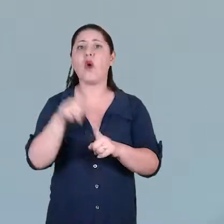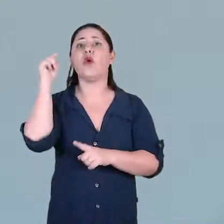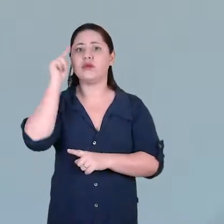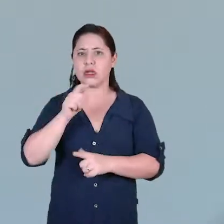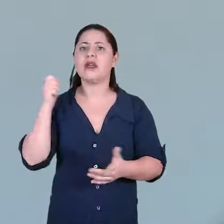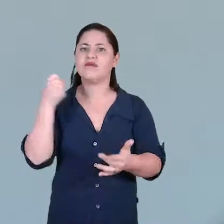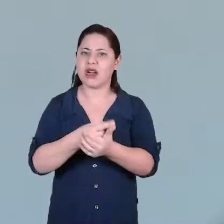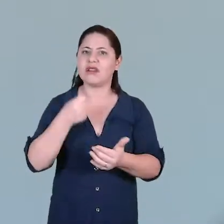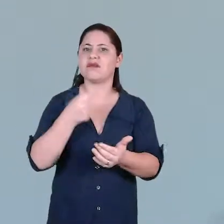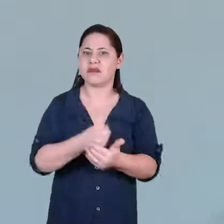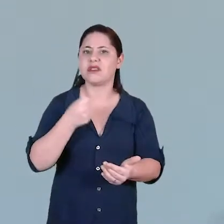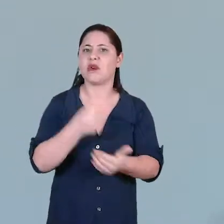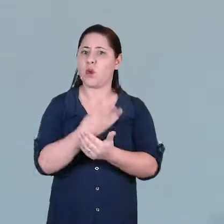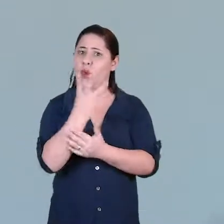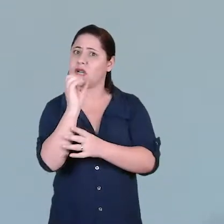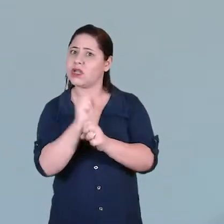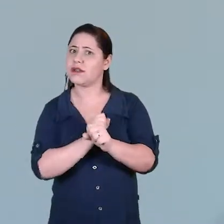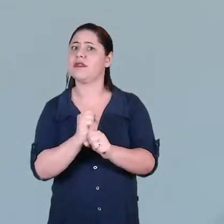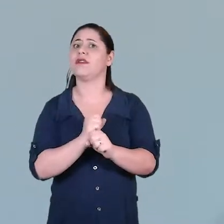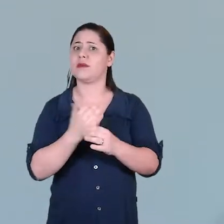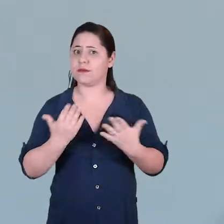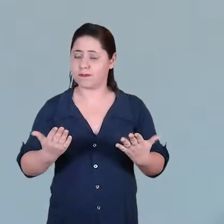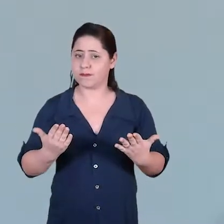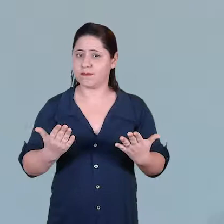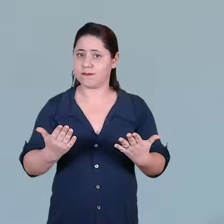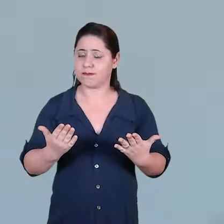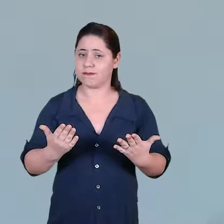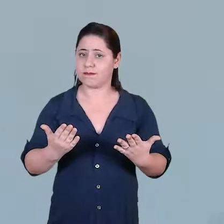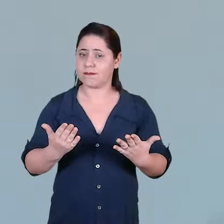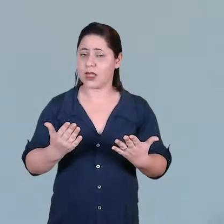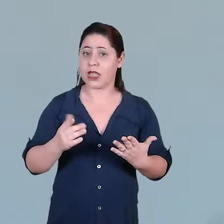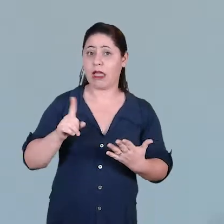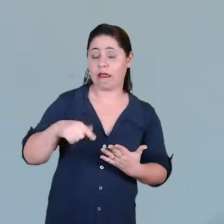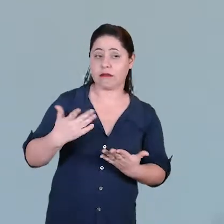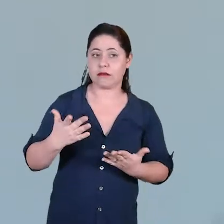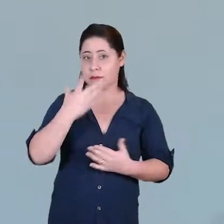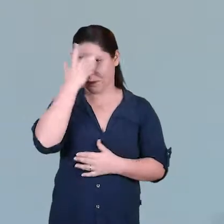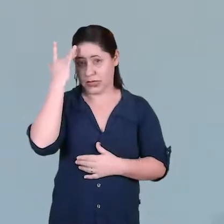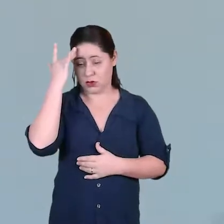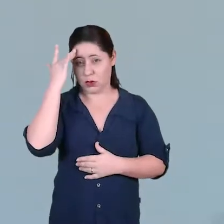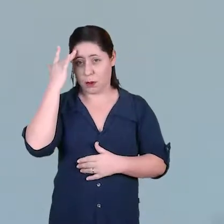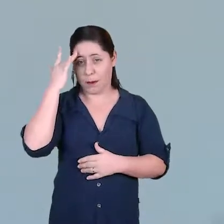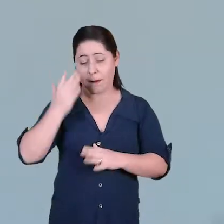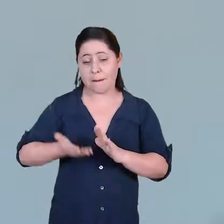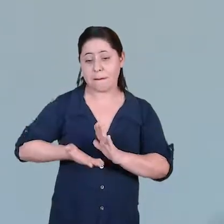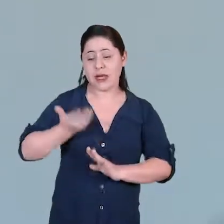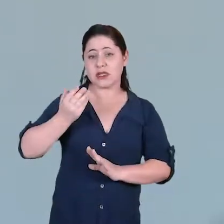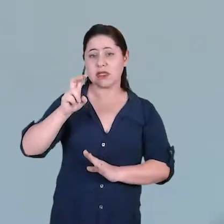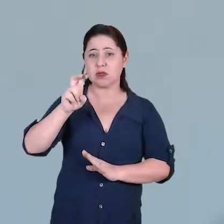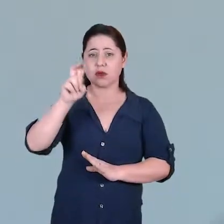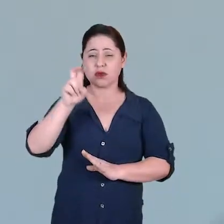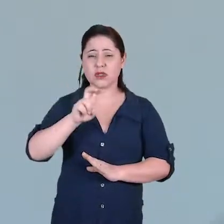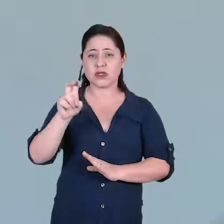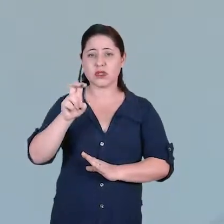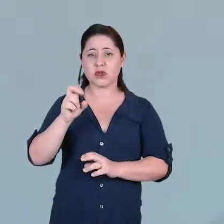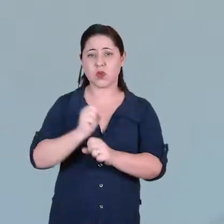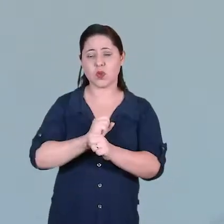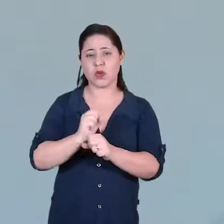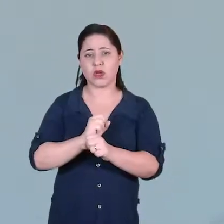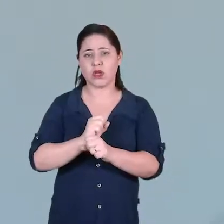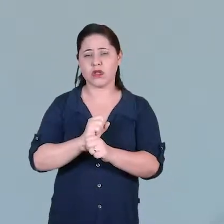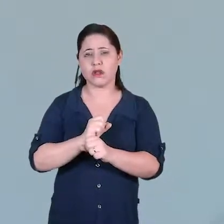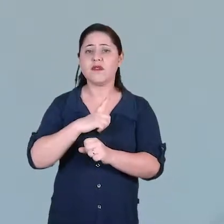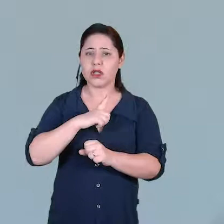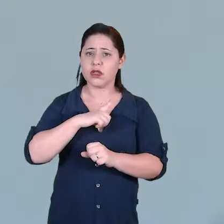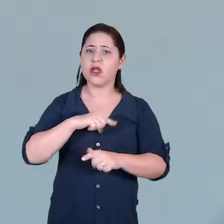manter uma contribuição durante tanto tempo? Ou seja, essas pessoas acima dos 55, 58 anos, será que